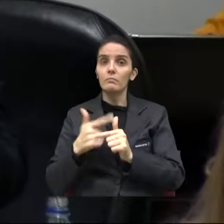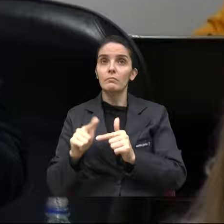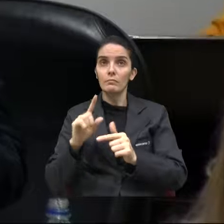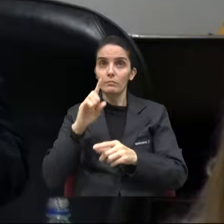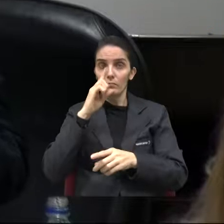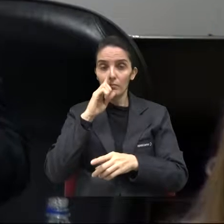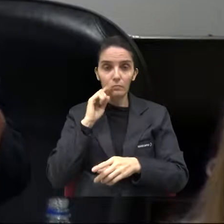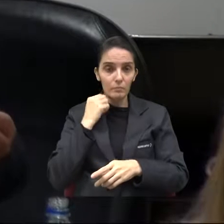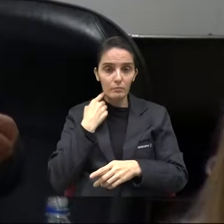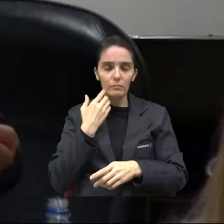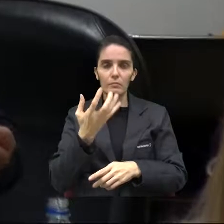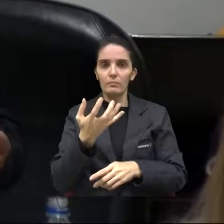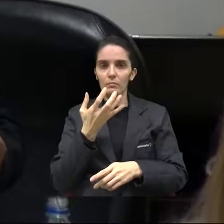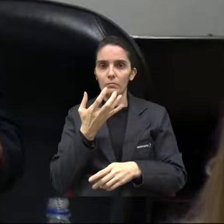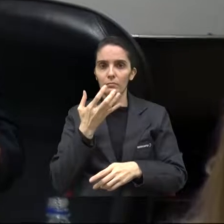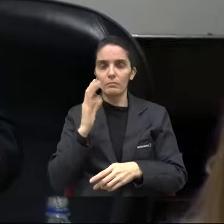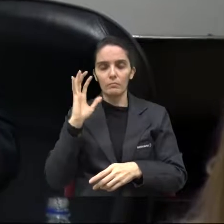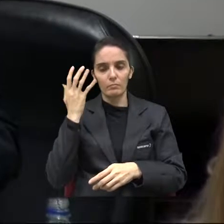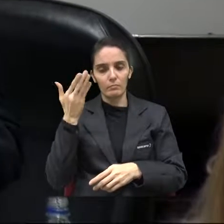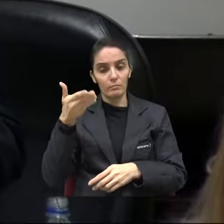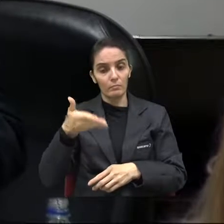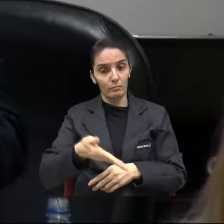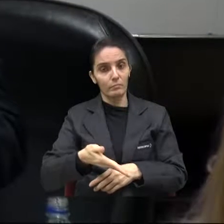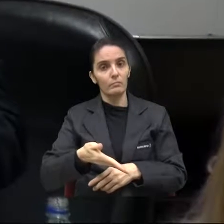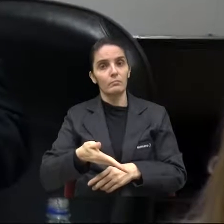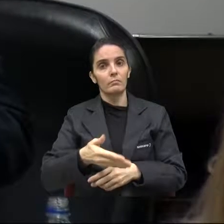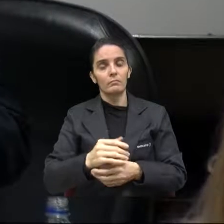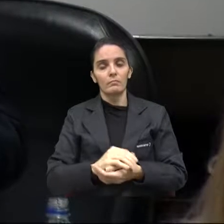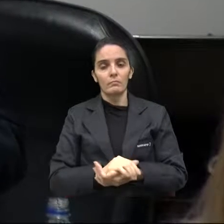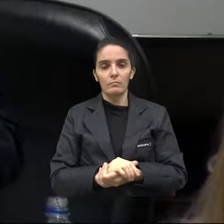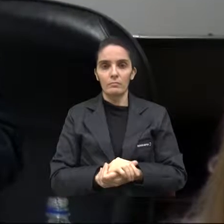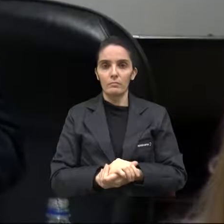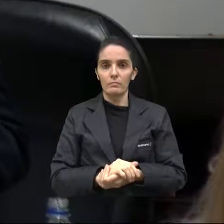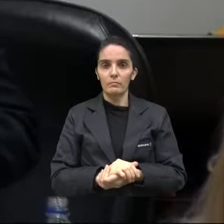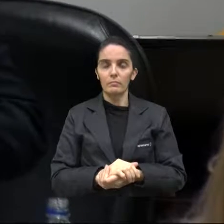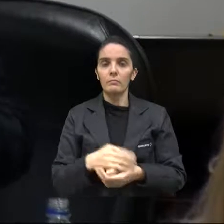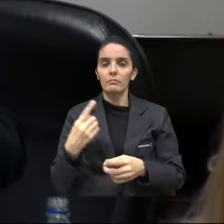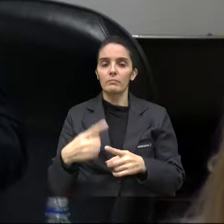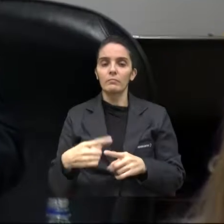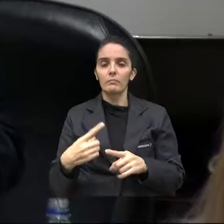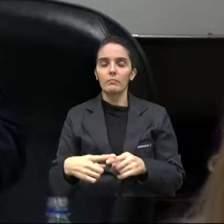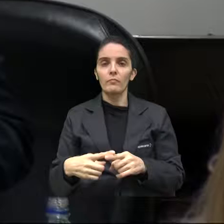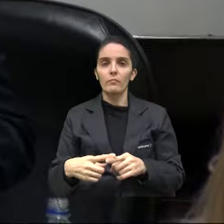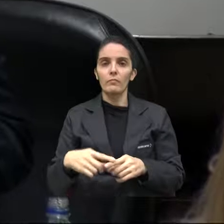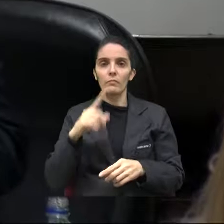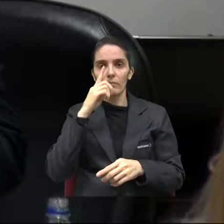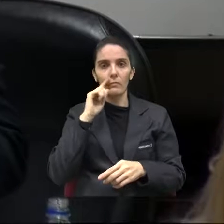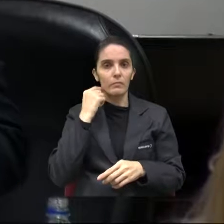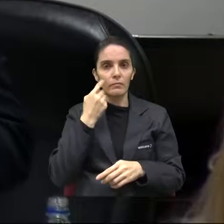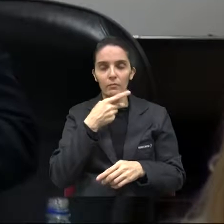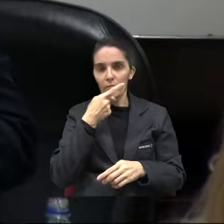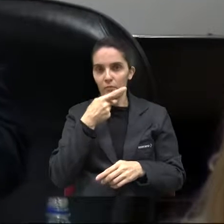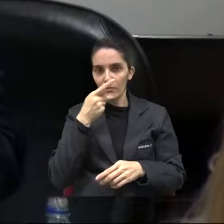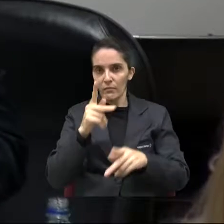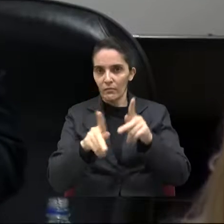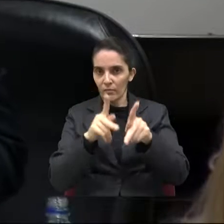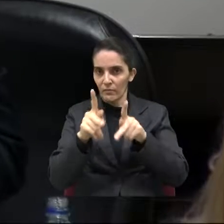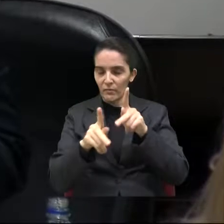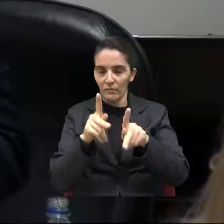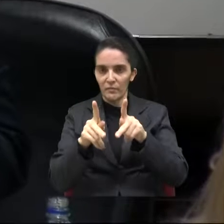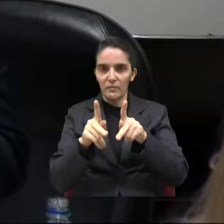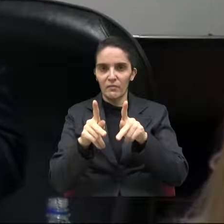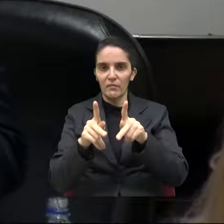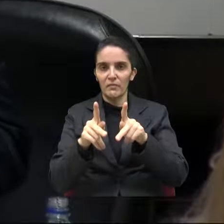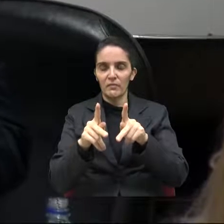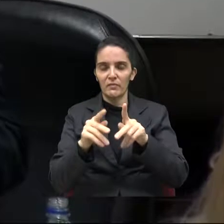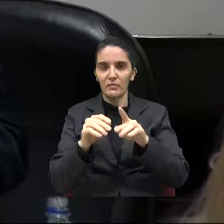que saísse nesse mandato ainda. Mas eu digo aqui para a população que nos ouve que não é de